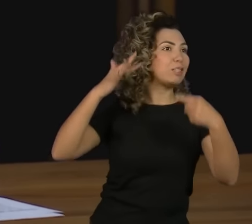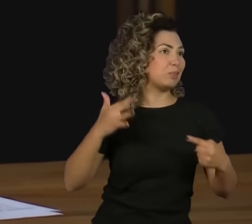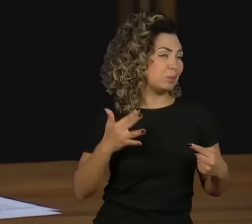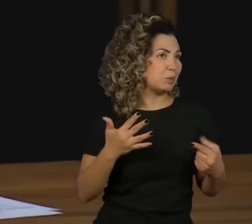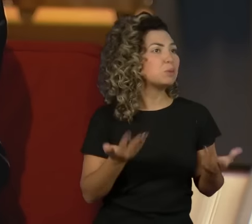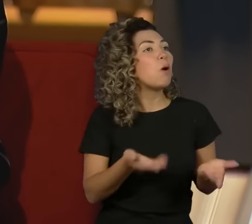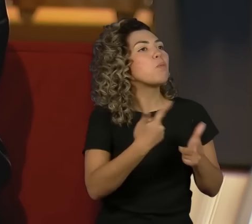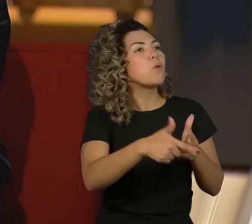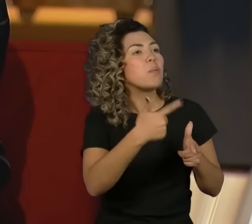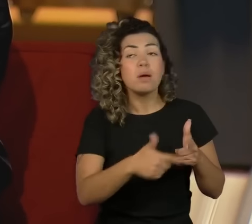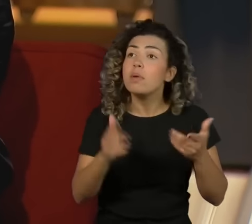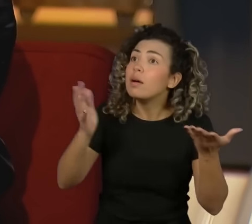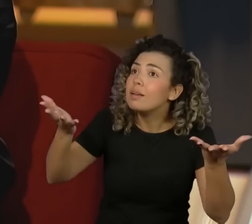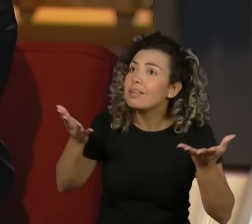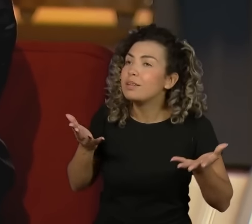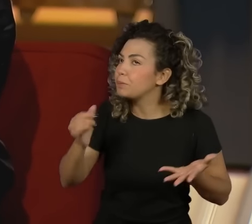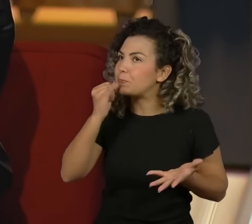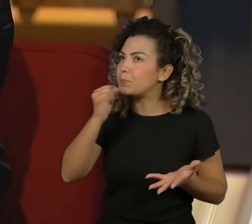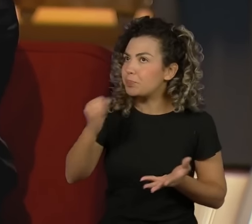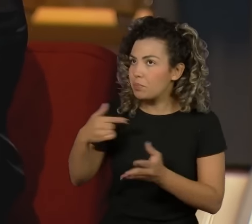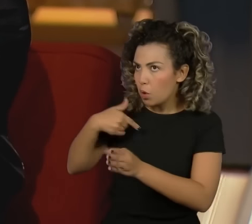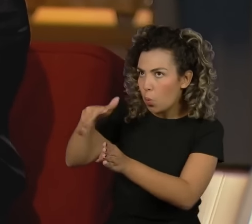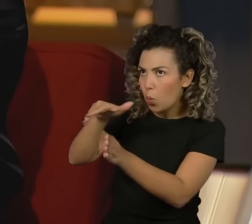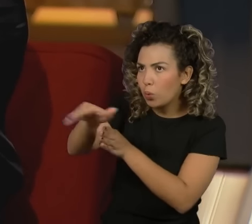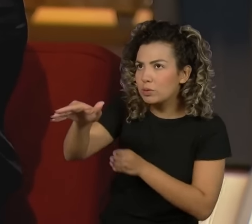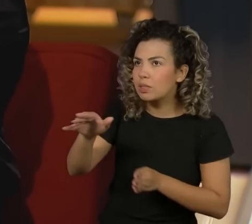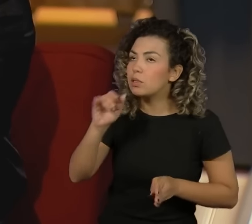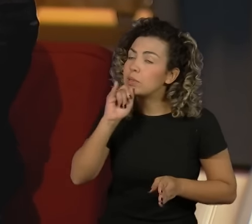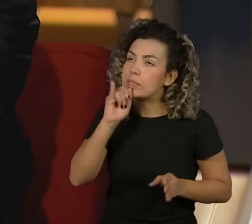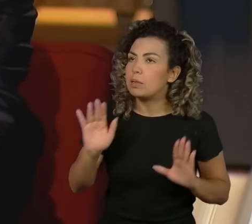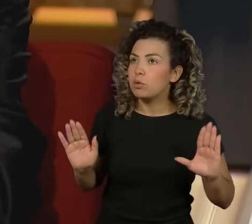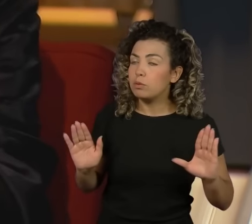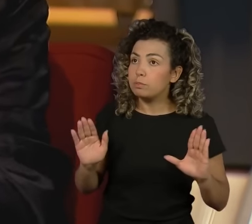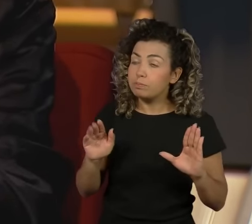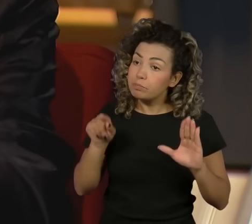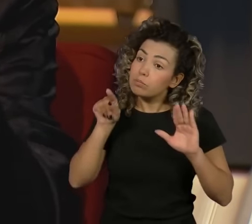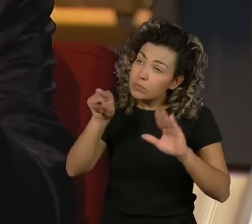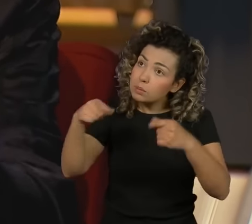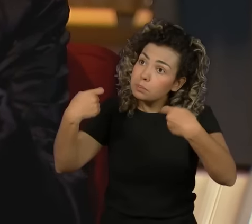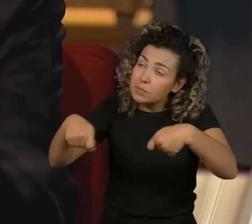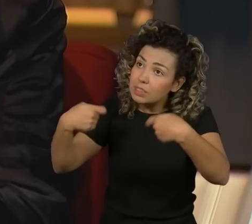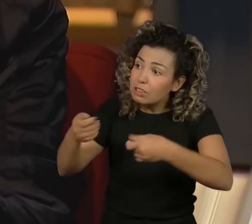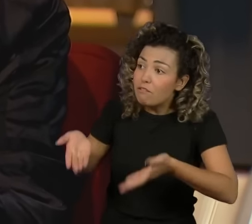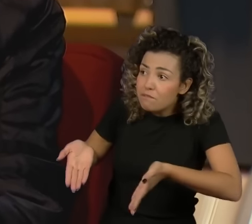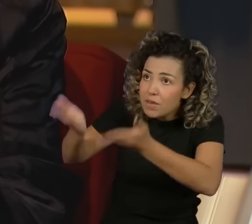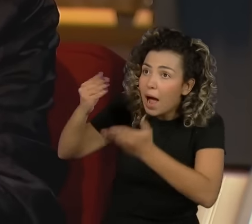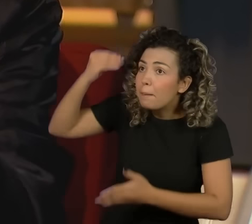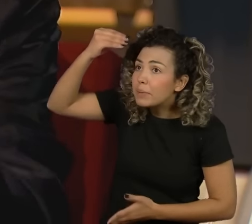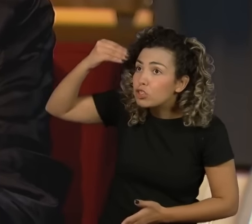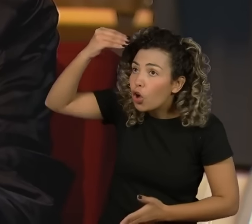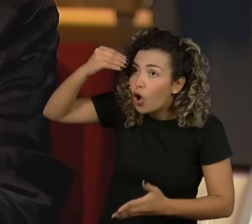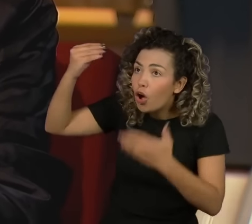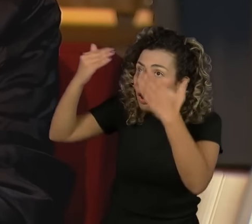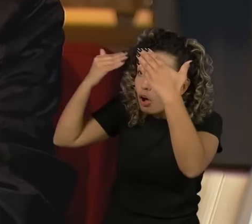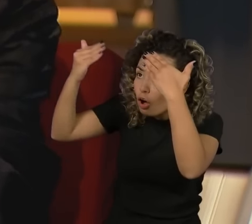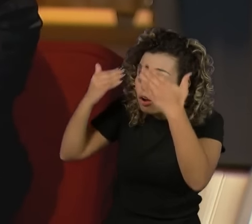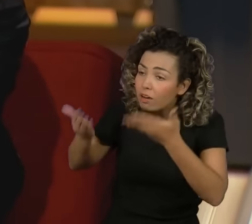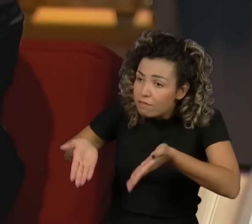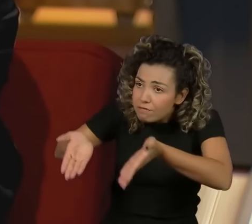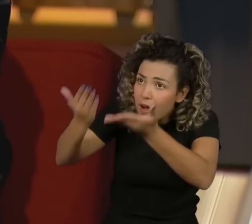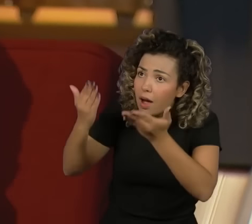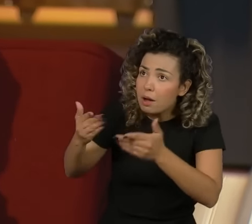tem? Então, o conselho que eu dou a esse sujeito é: ou você vai tratar num consultório psicanalítico esse problema teu,